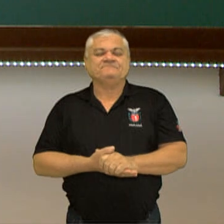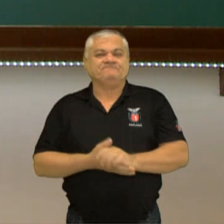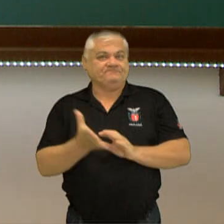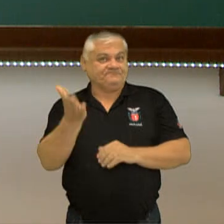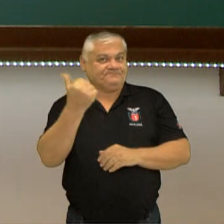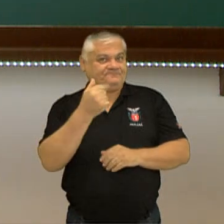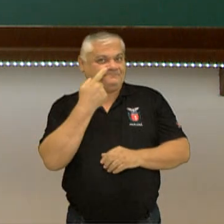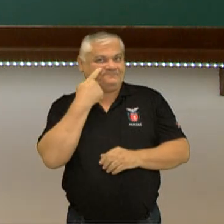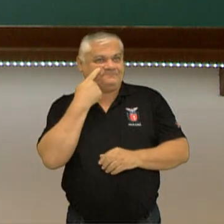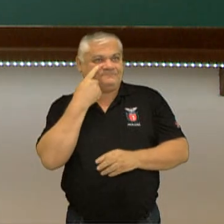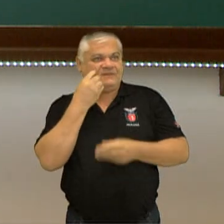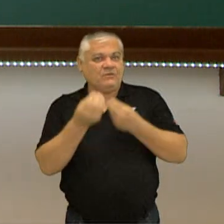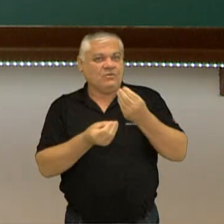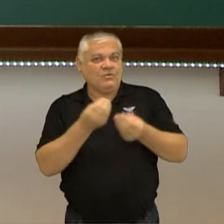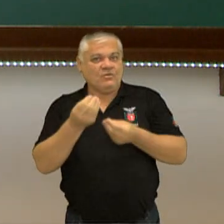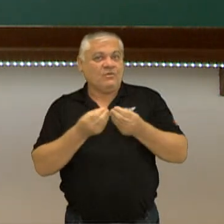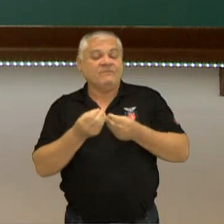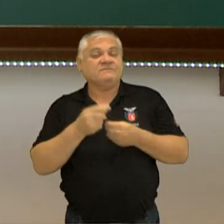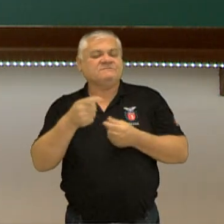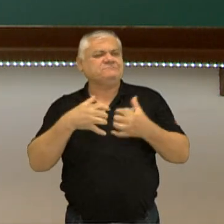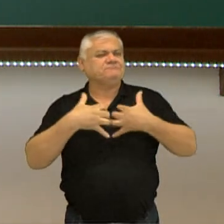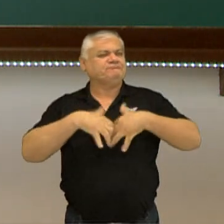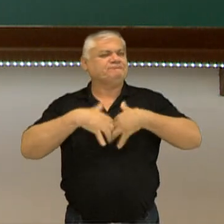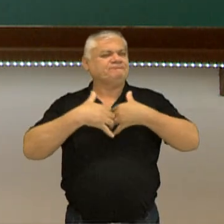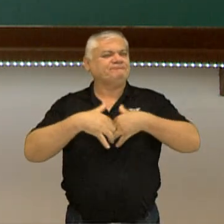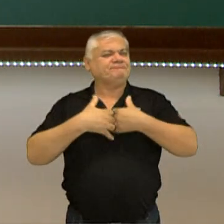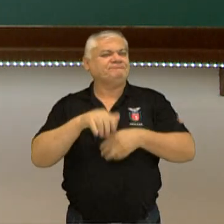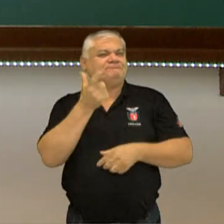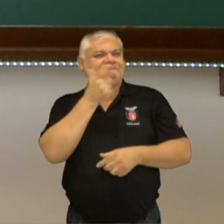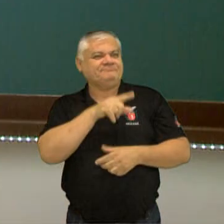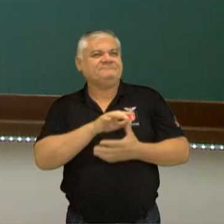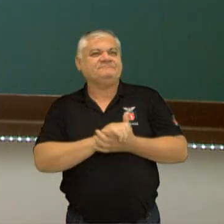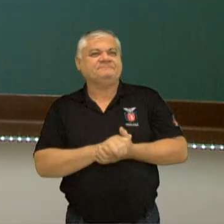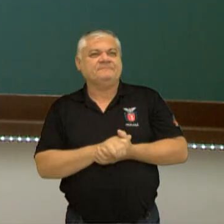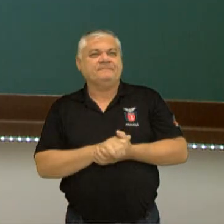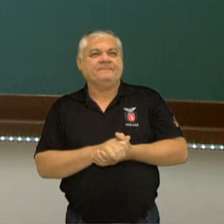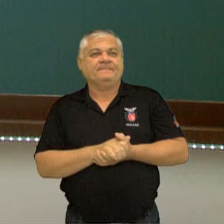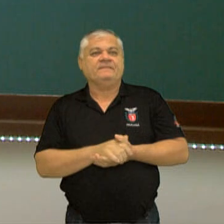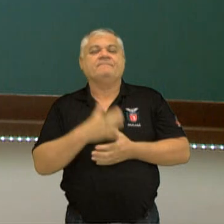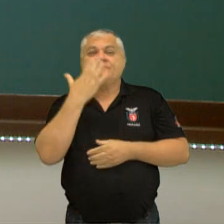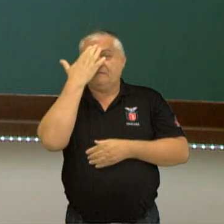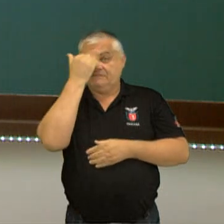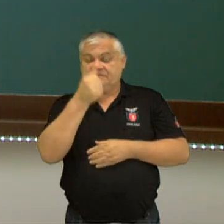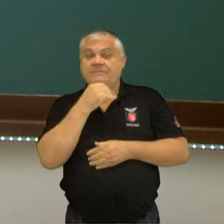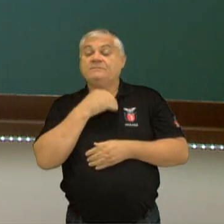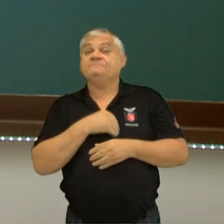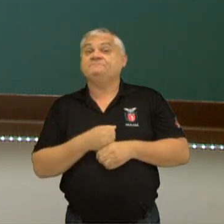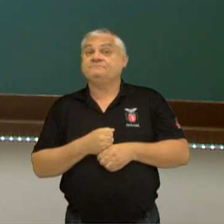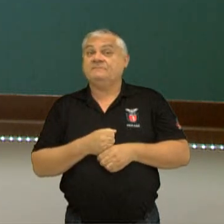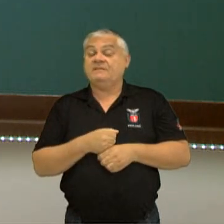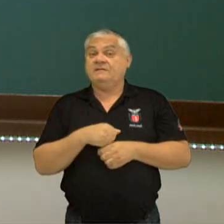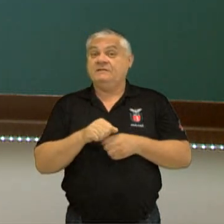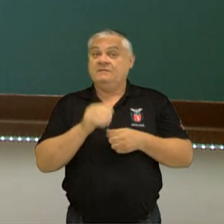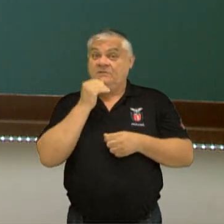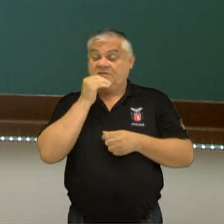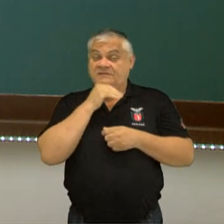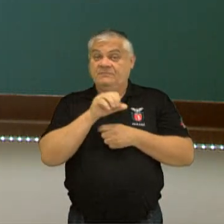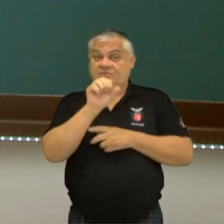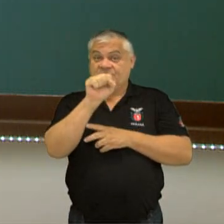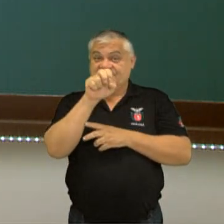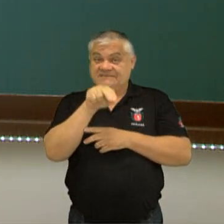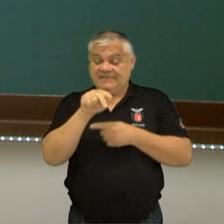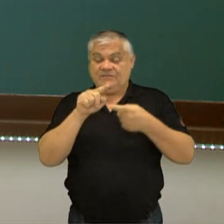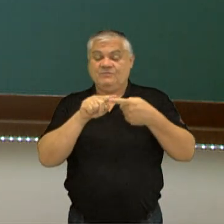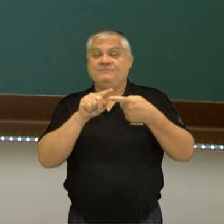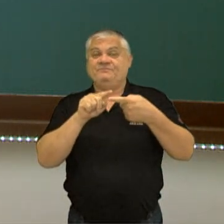Vamos lá então, pessoal, verificar como foi que vocês resolveram esse exercício. Então, a gente sabe que seno quadrado de um ângulo mais